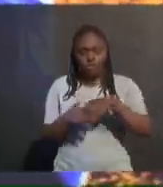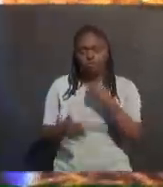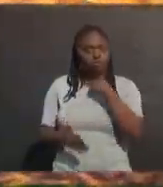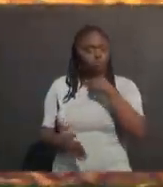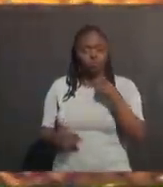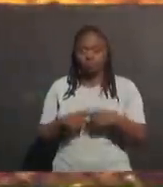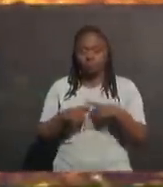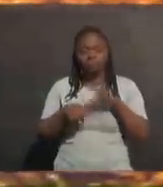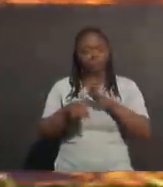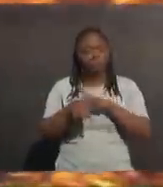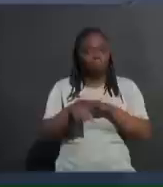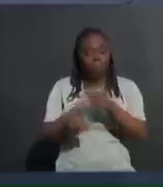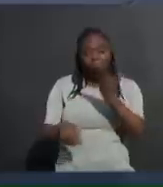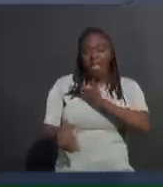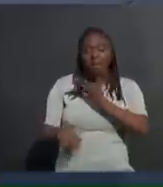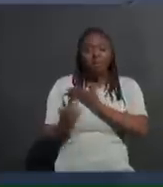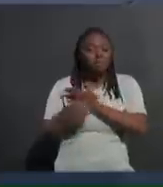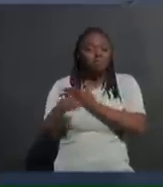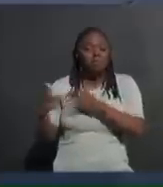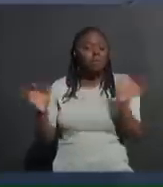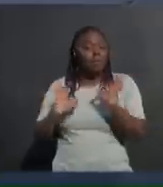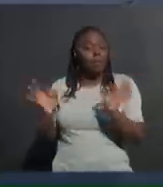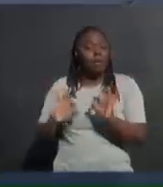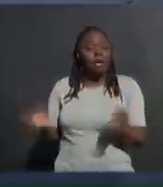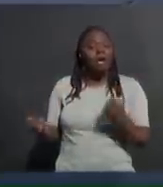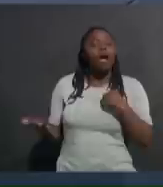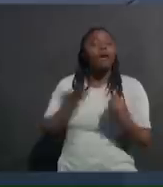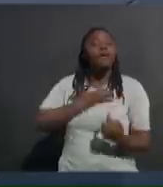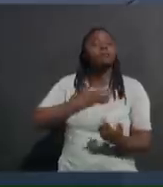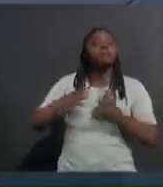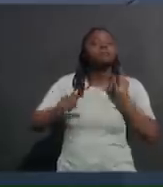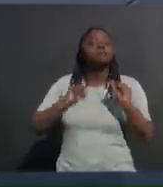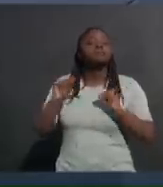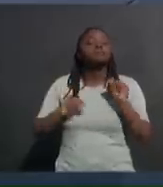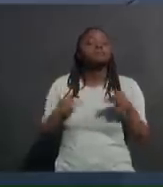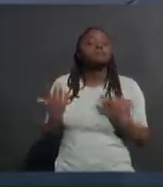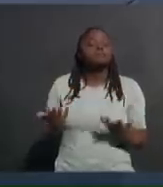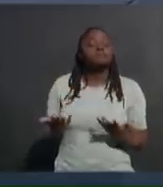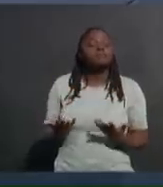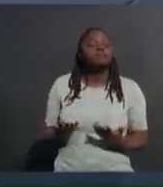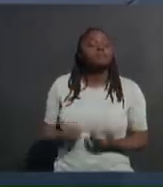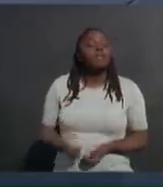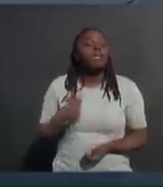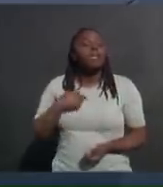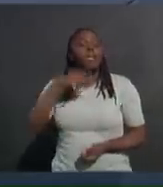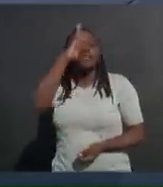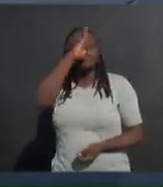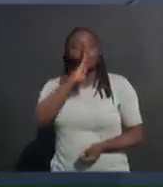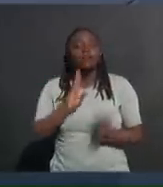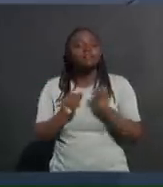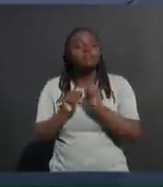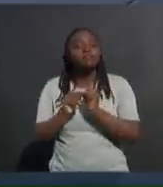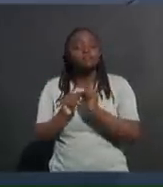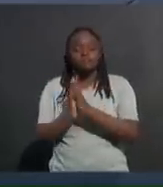doente, não tinha amigo direito, tinha nada. De quem que eu fiquei amigo? A única coisa que eu podia fazer de graça, ler a